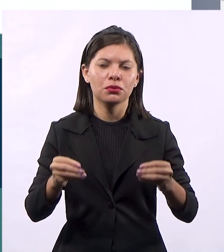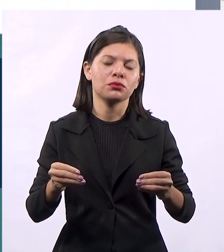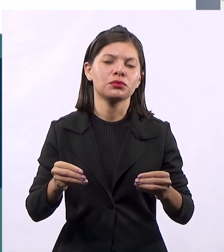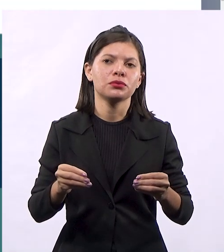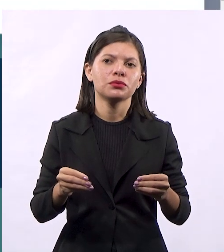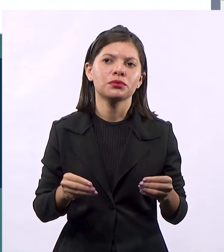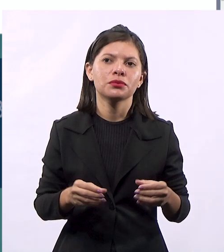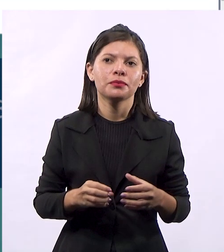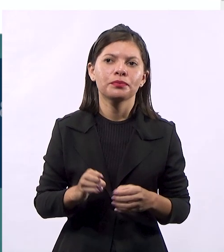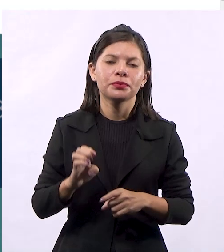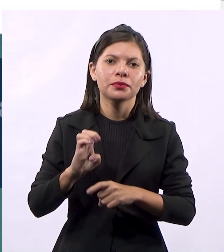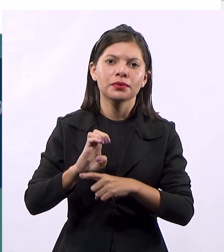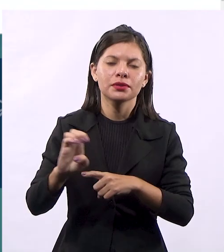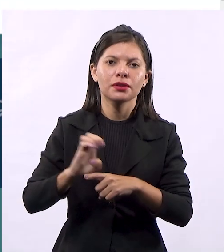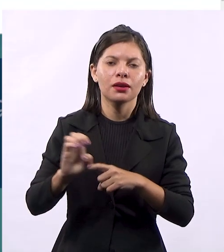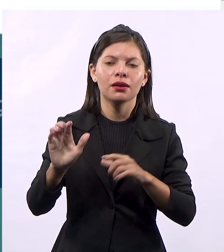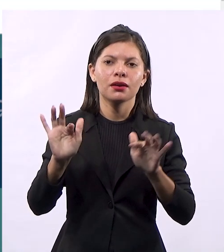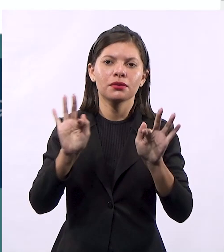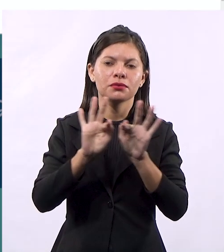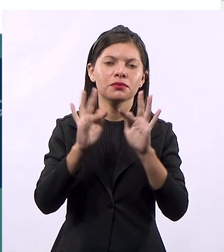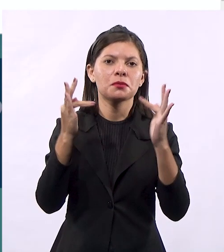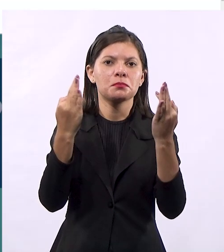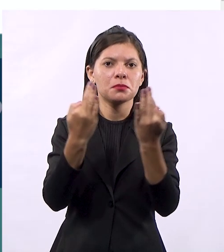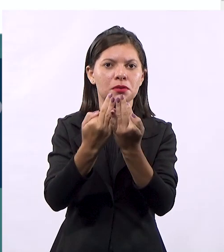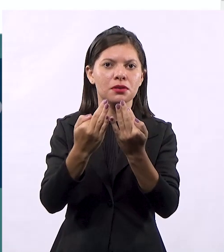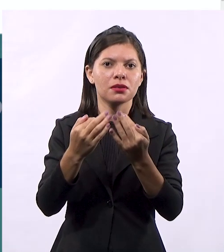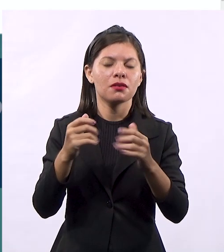dizer: a educação,